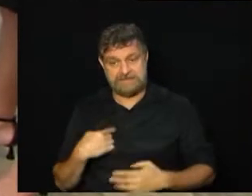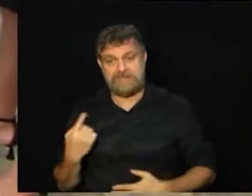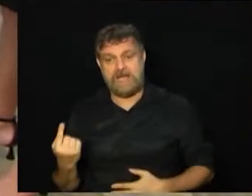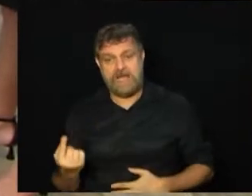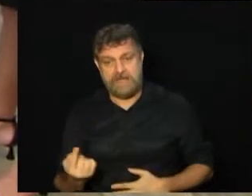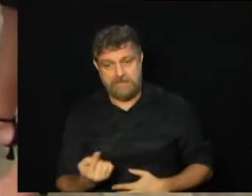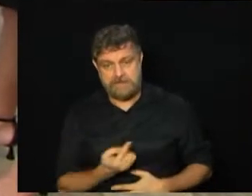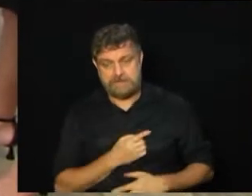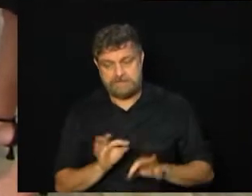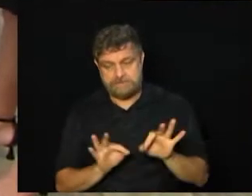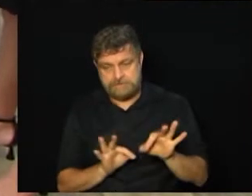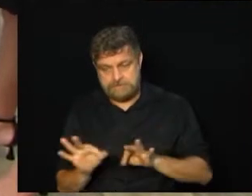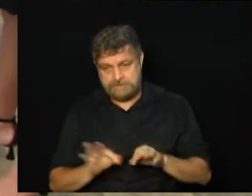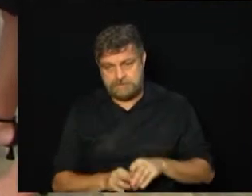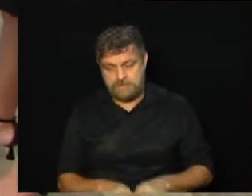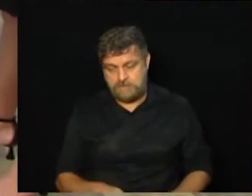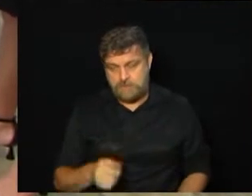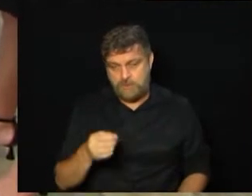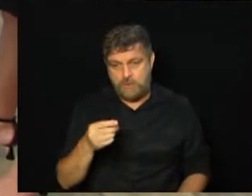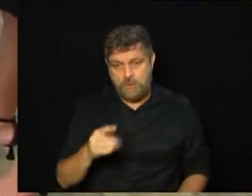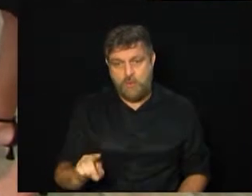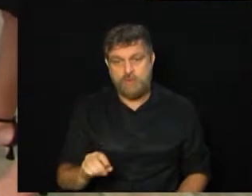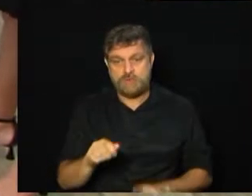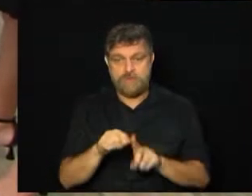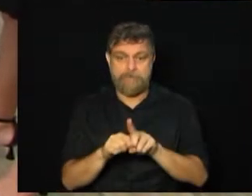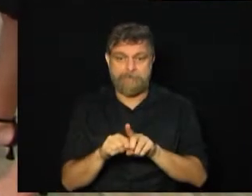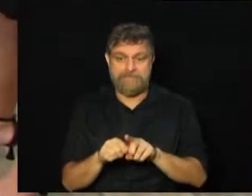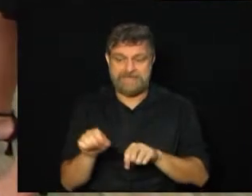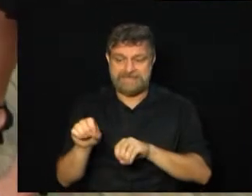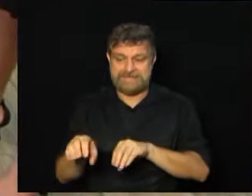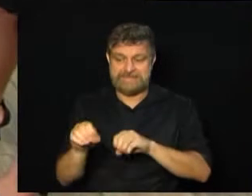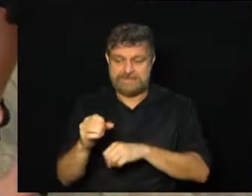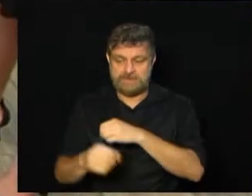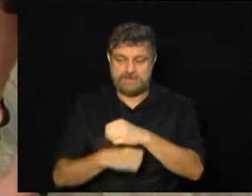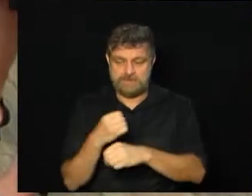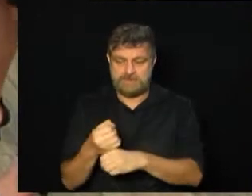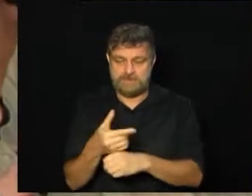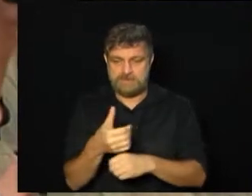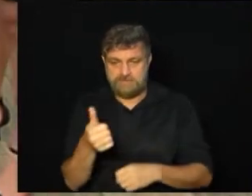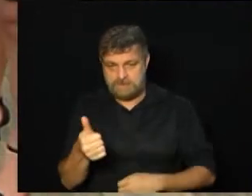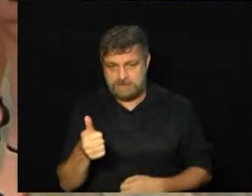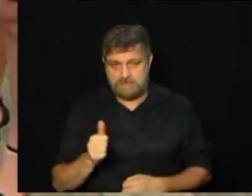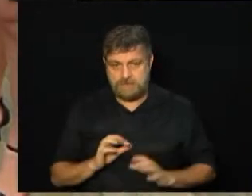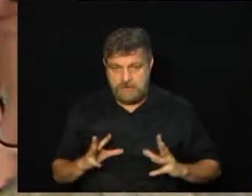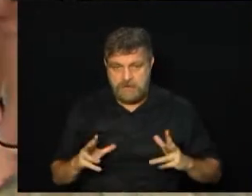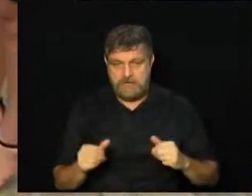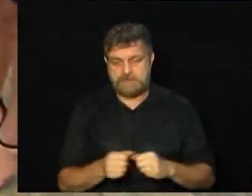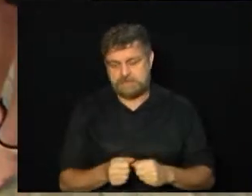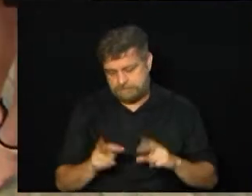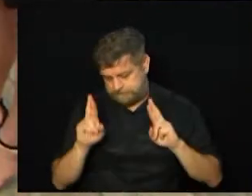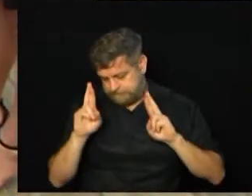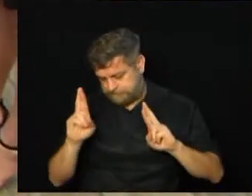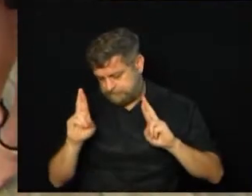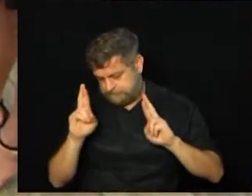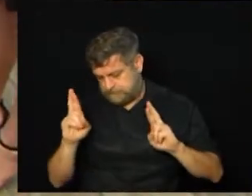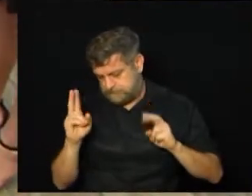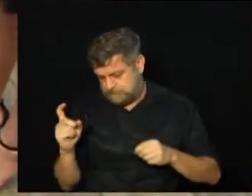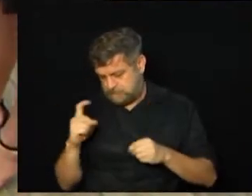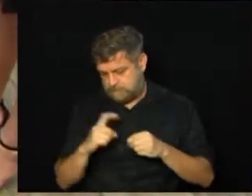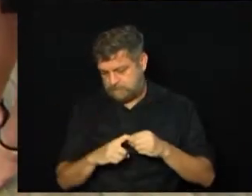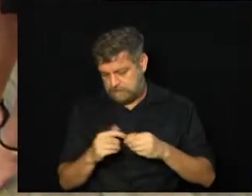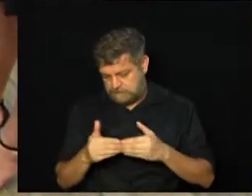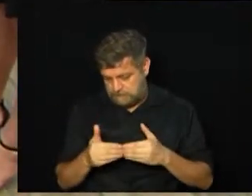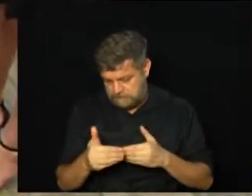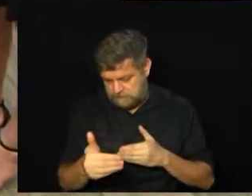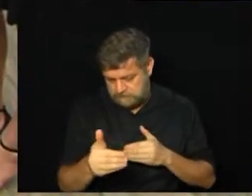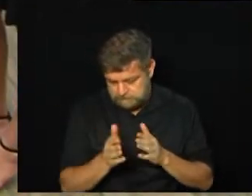organize nesse último mês de aula do ano de 2021. E que todos façam dar certo, né? Este novo retorno, que era